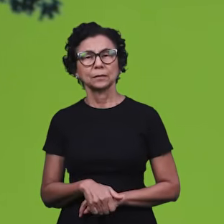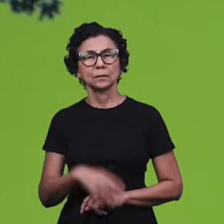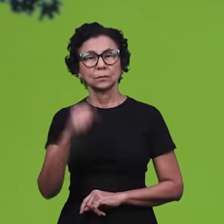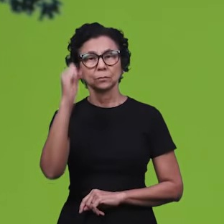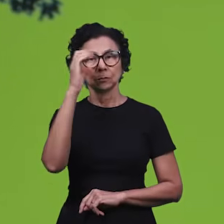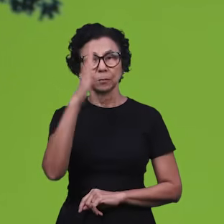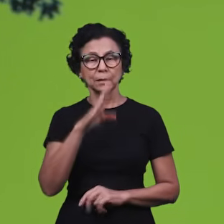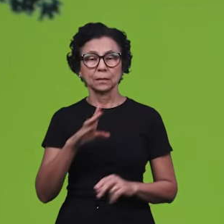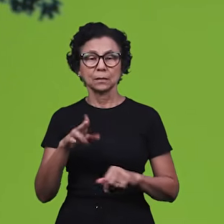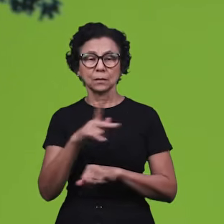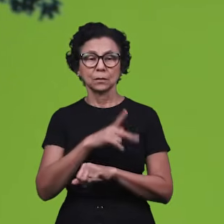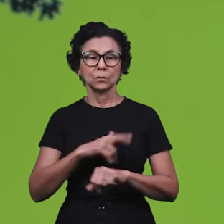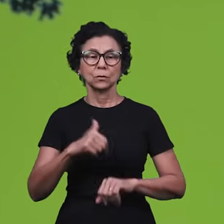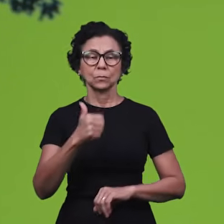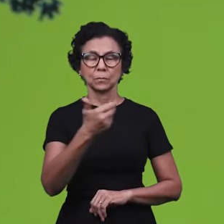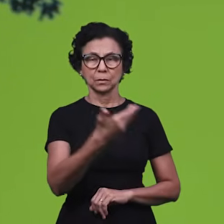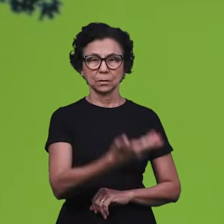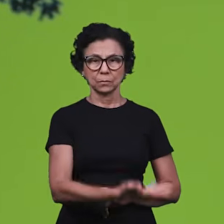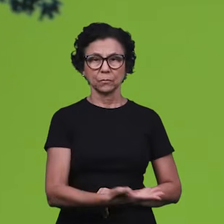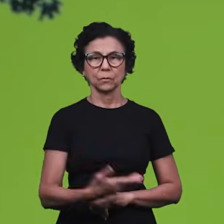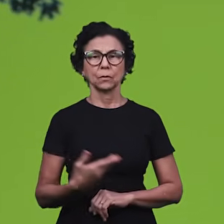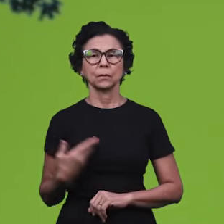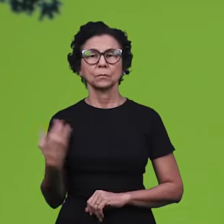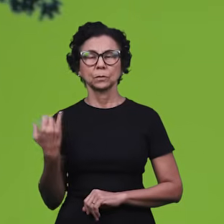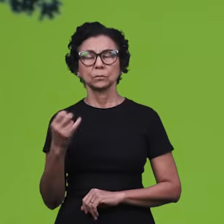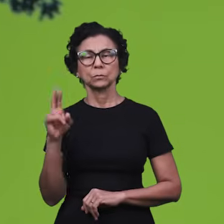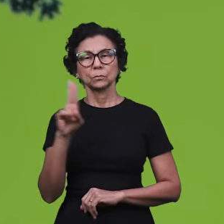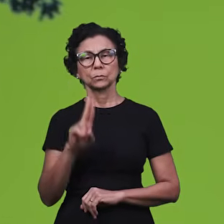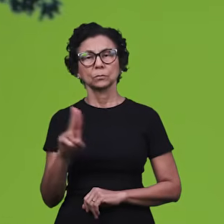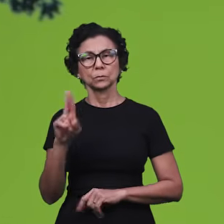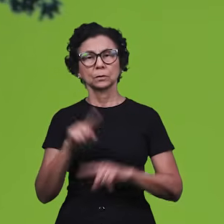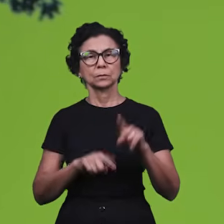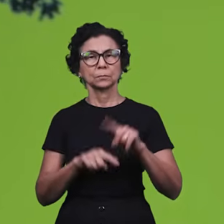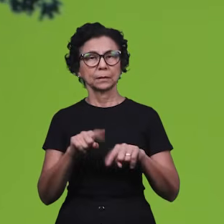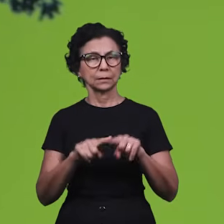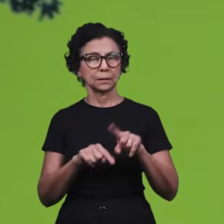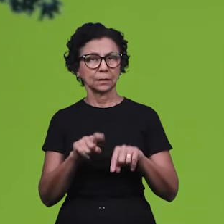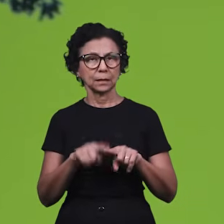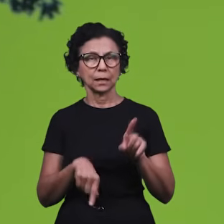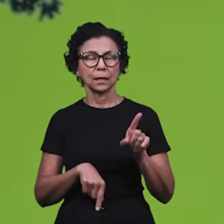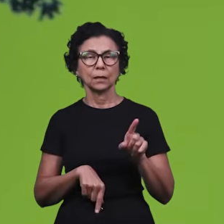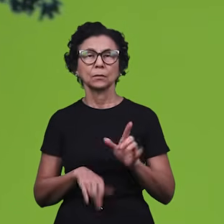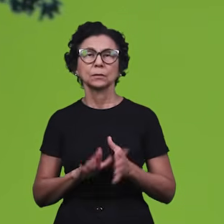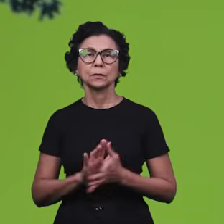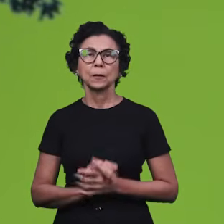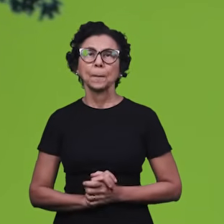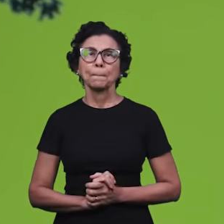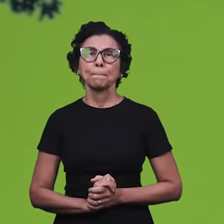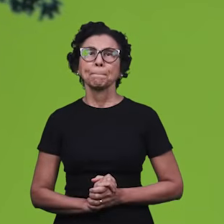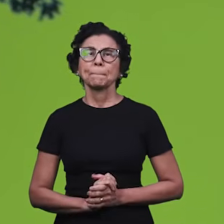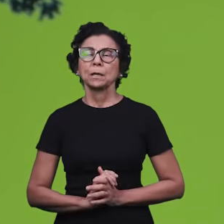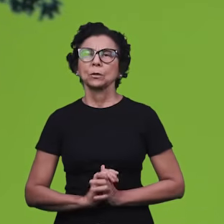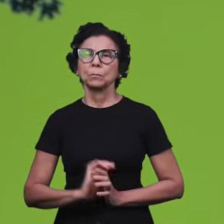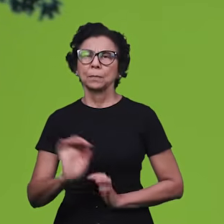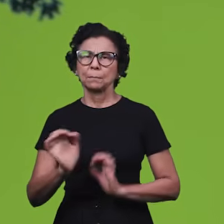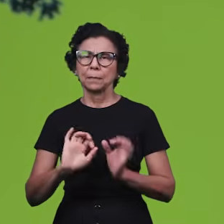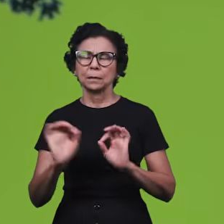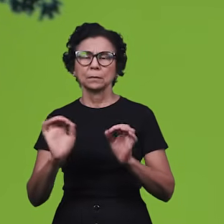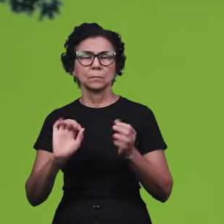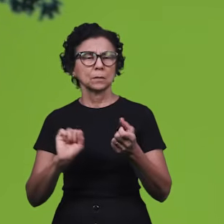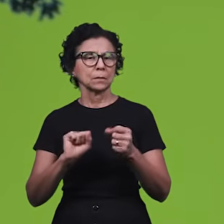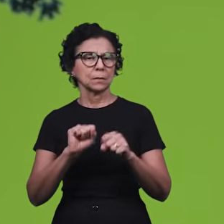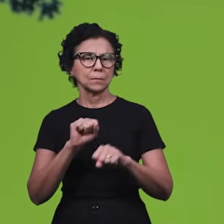no exterior, também fazem uso das aulas do material que nós elaboramos aqui, sistematizando nos